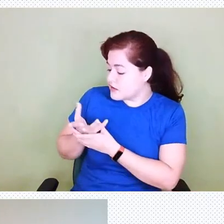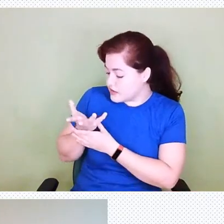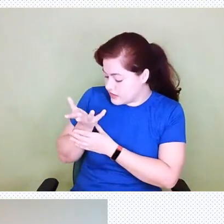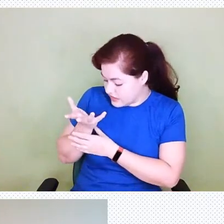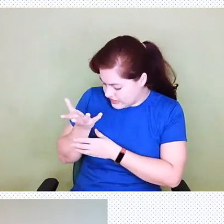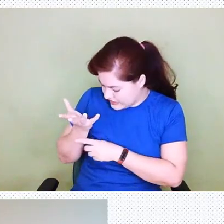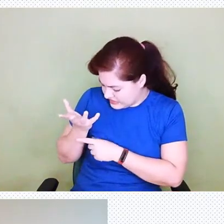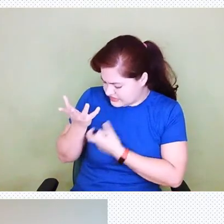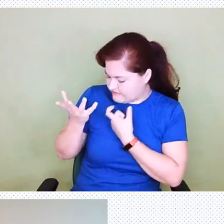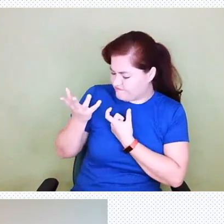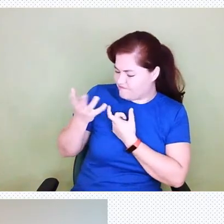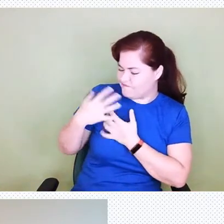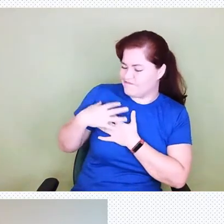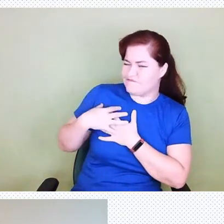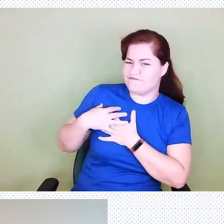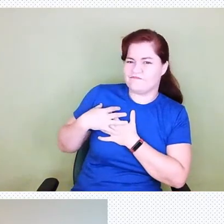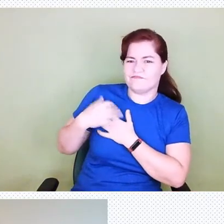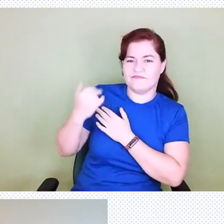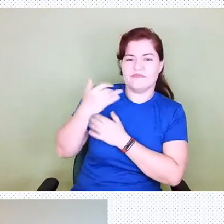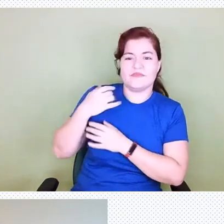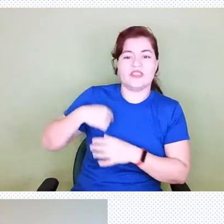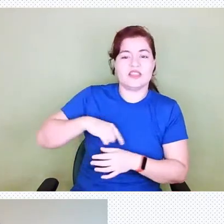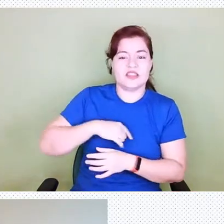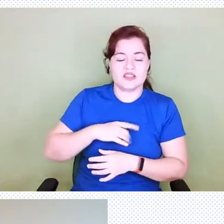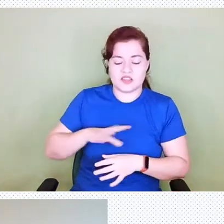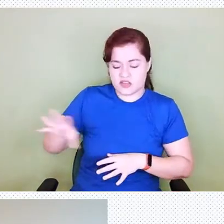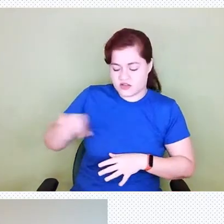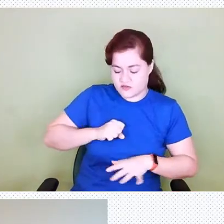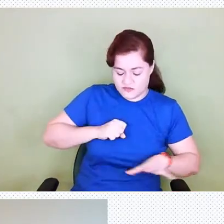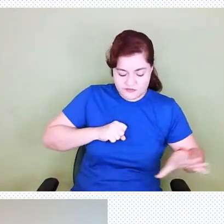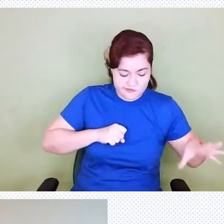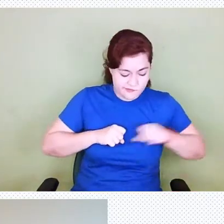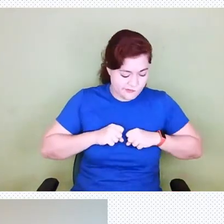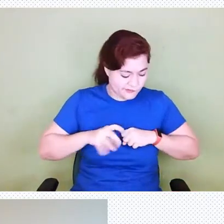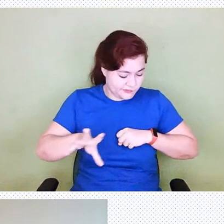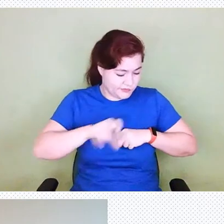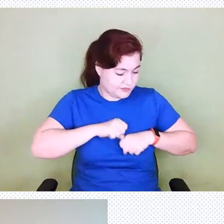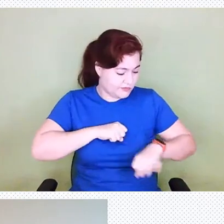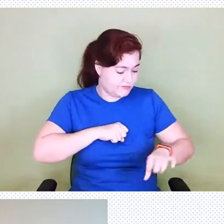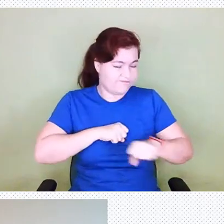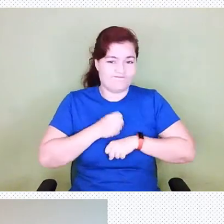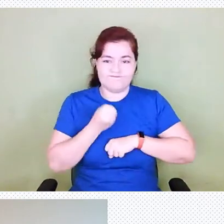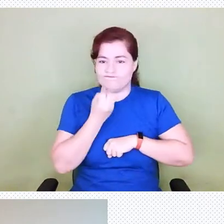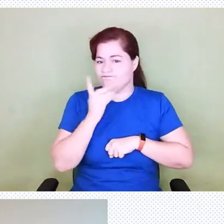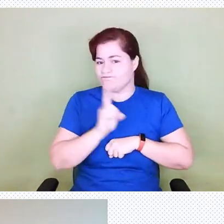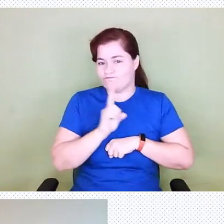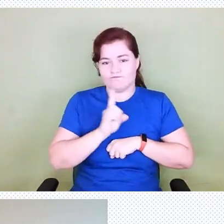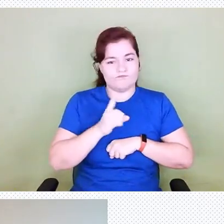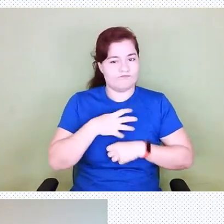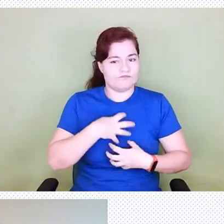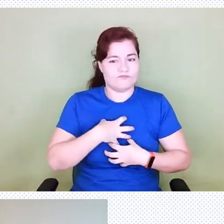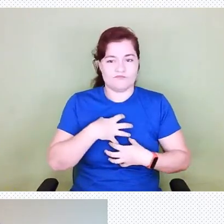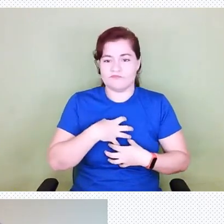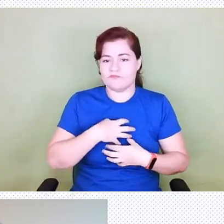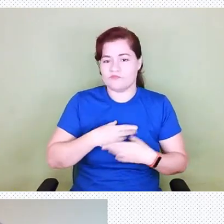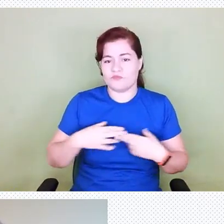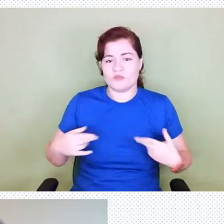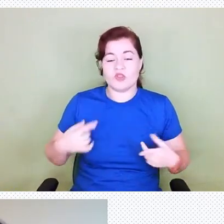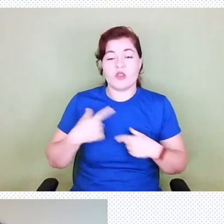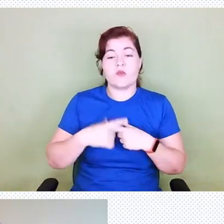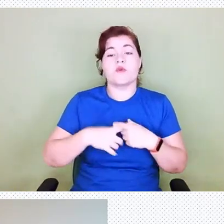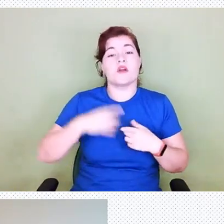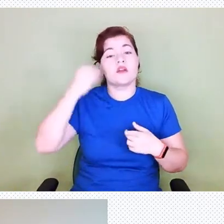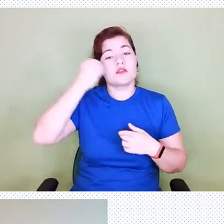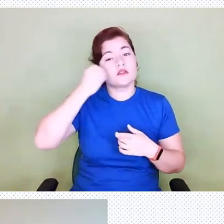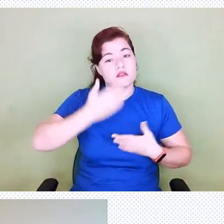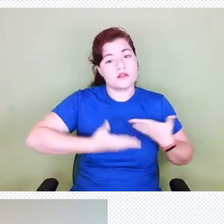nós vamos acumulando sentimentos que não nos fazem bem, não é? Por conta da experiência de conviver